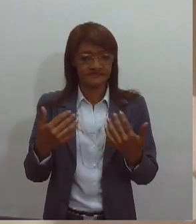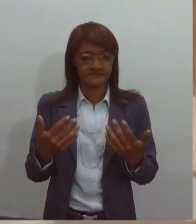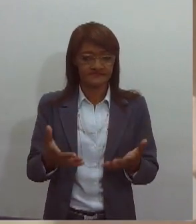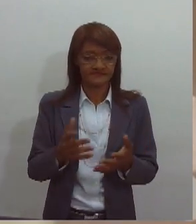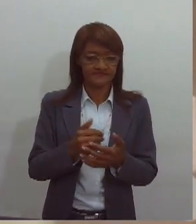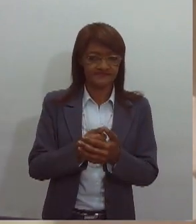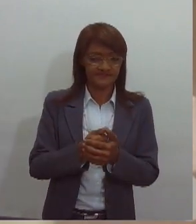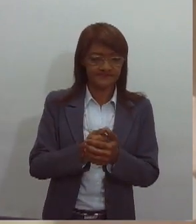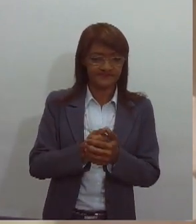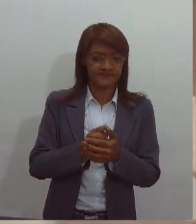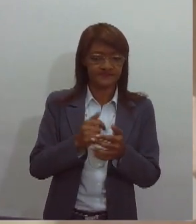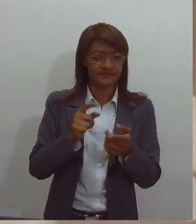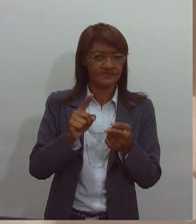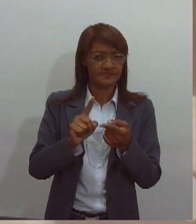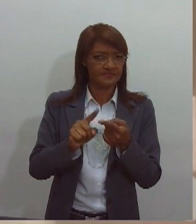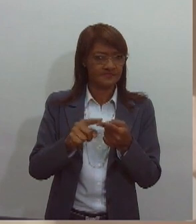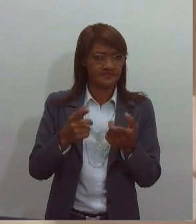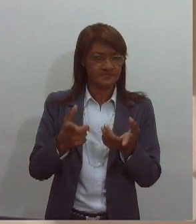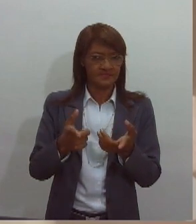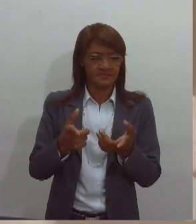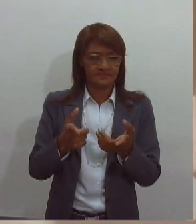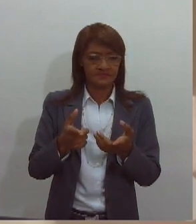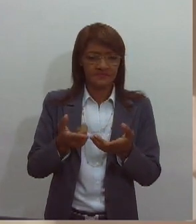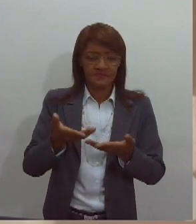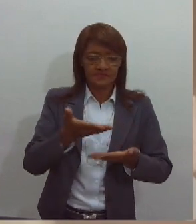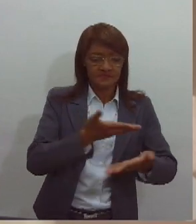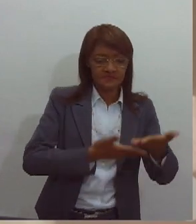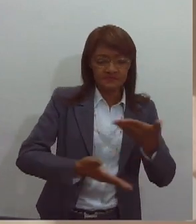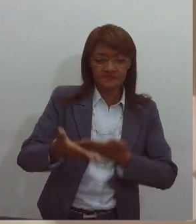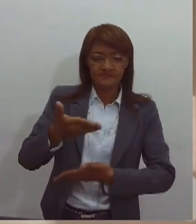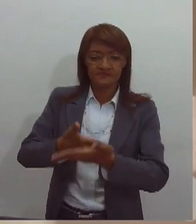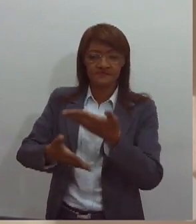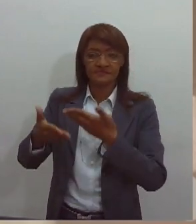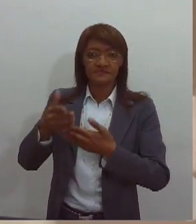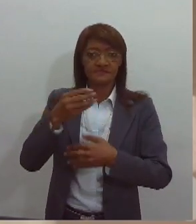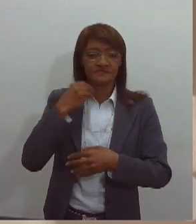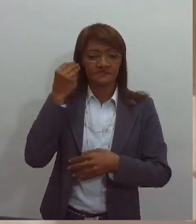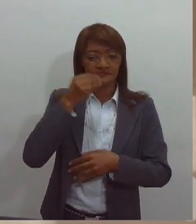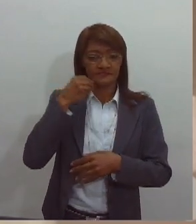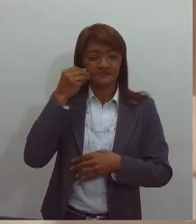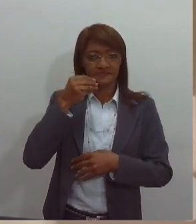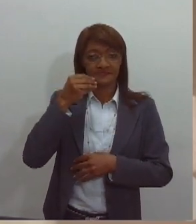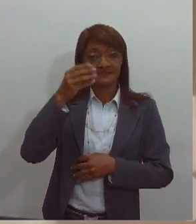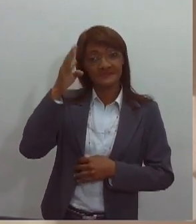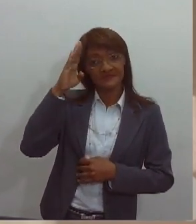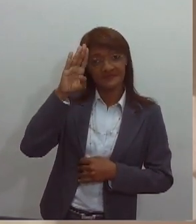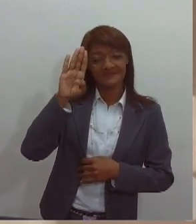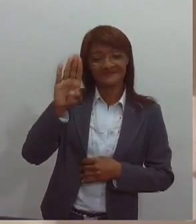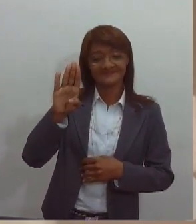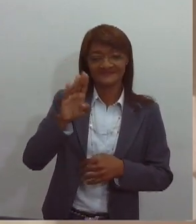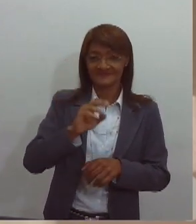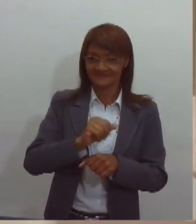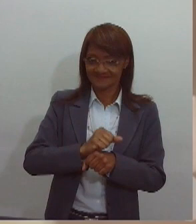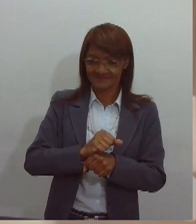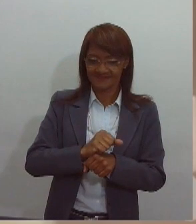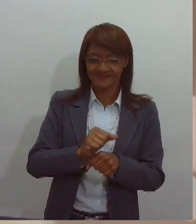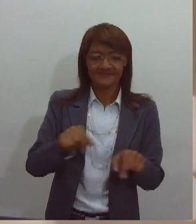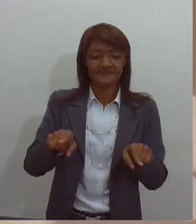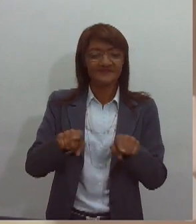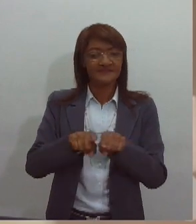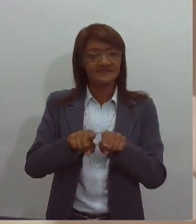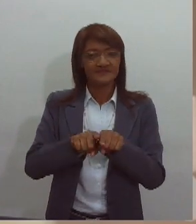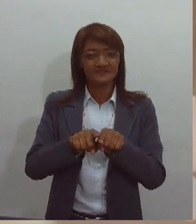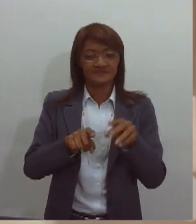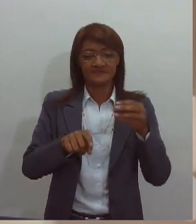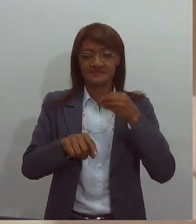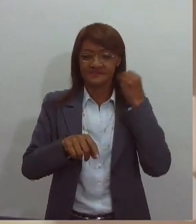a sinergia entre as cidades é o principal motor desse evento, que traz também as experiências